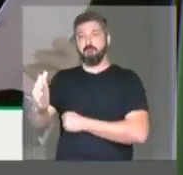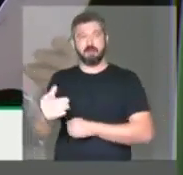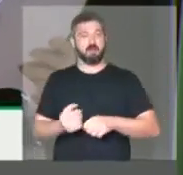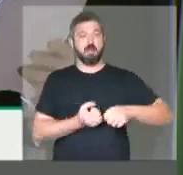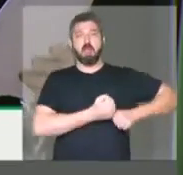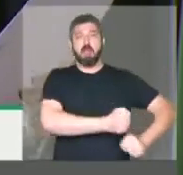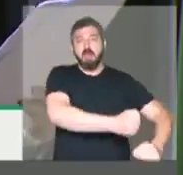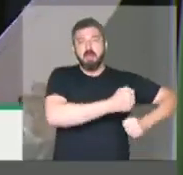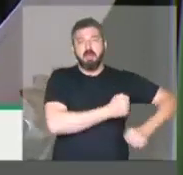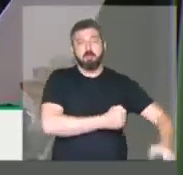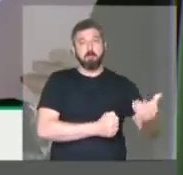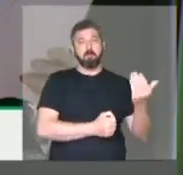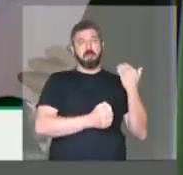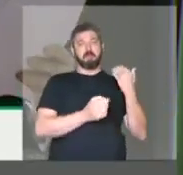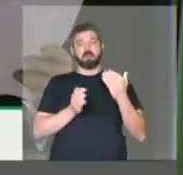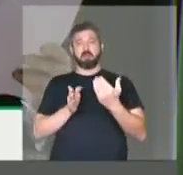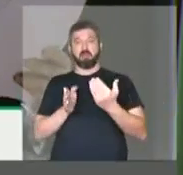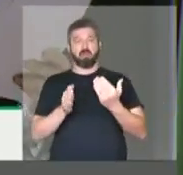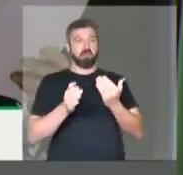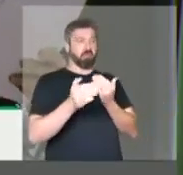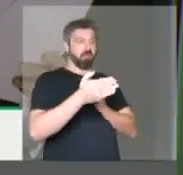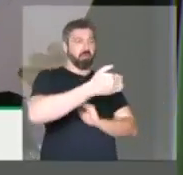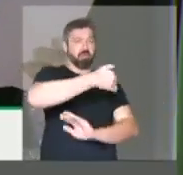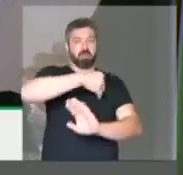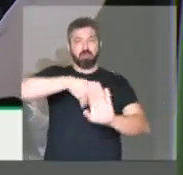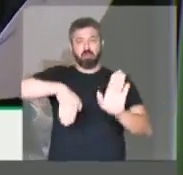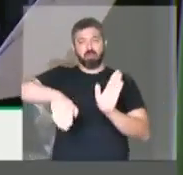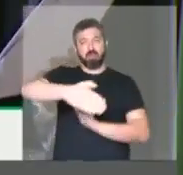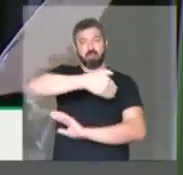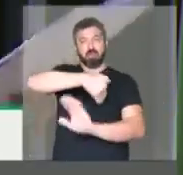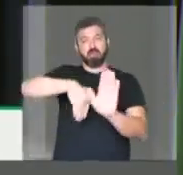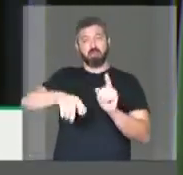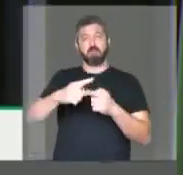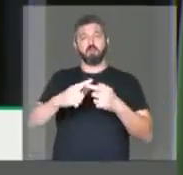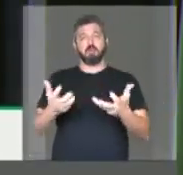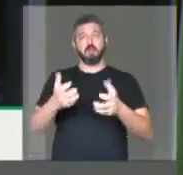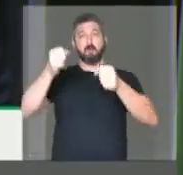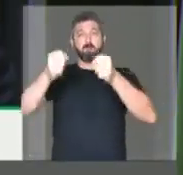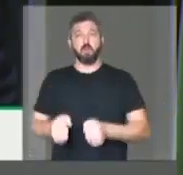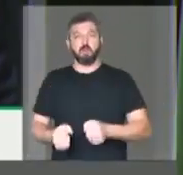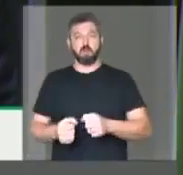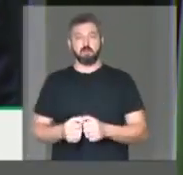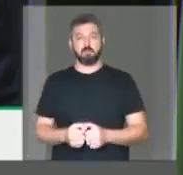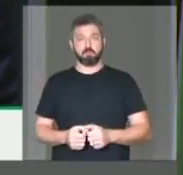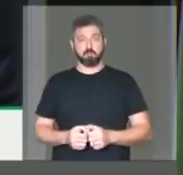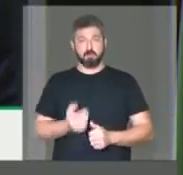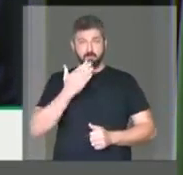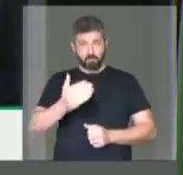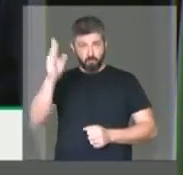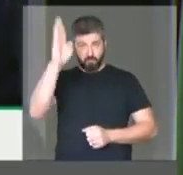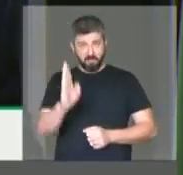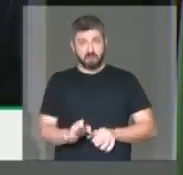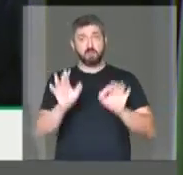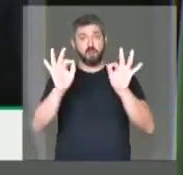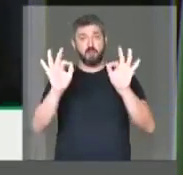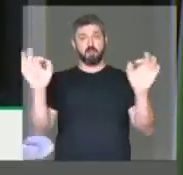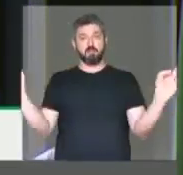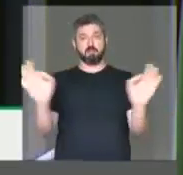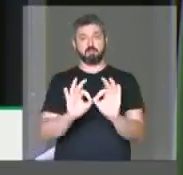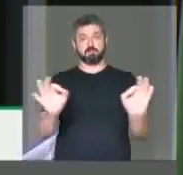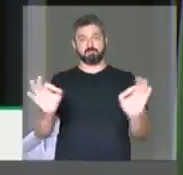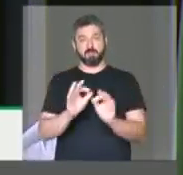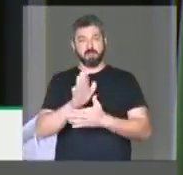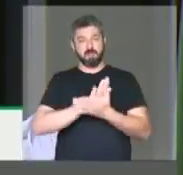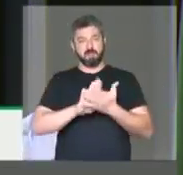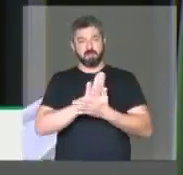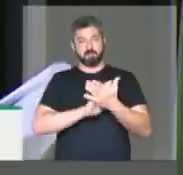para trás. Tudo pela contingência da luta pelo poder, nada pelo Brasil. E o